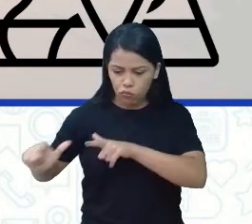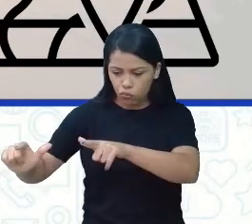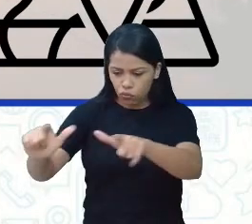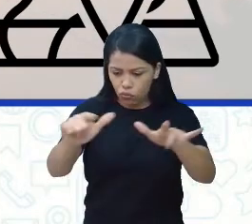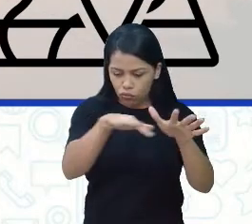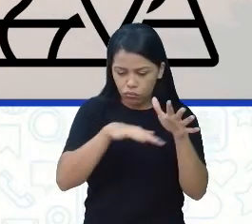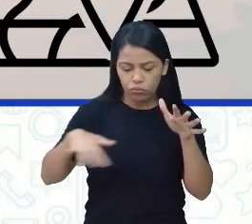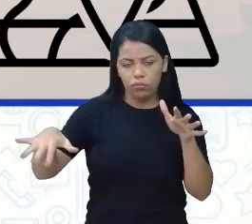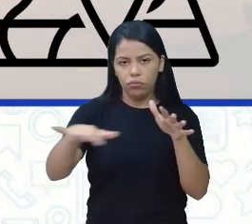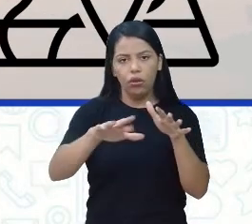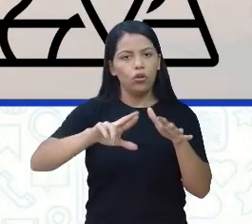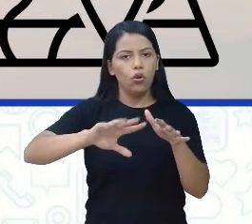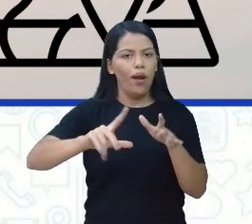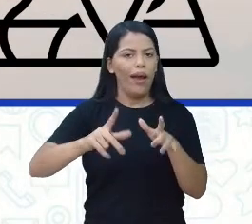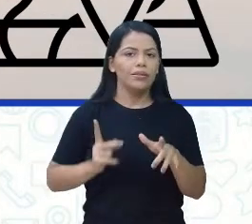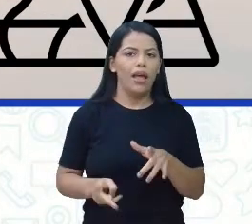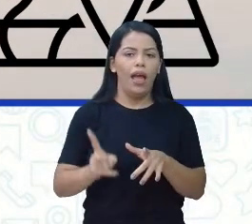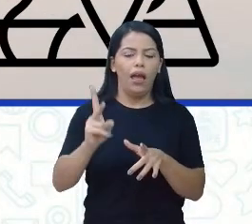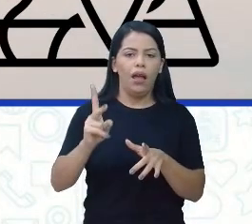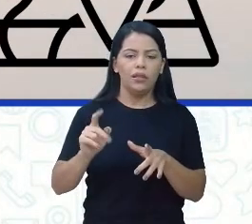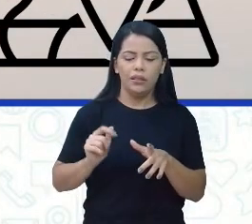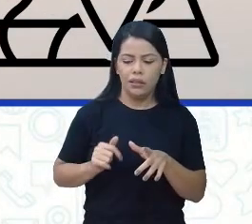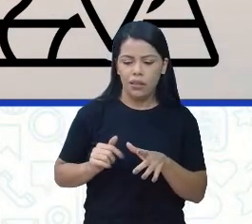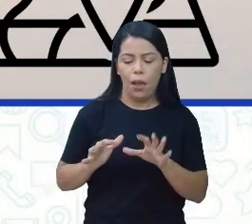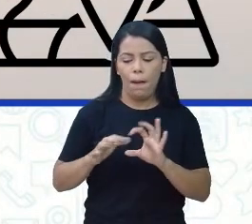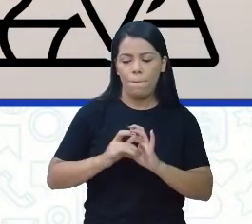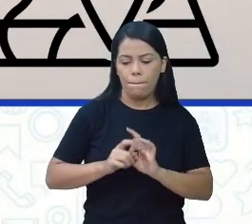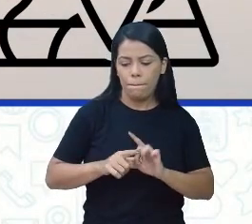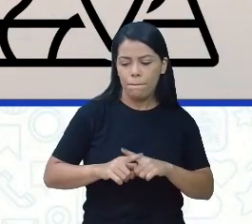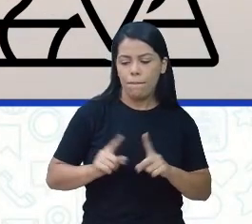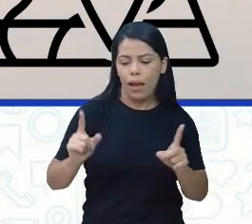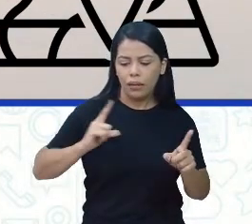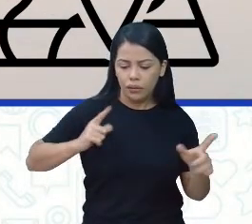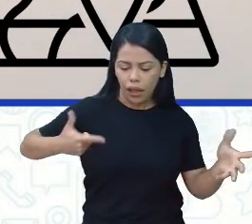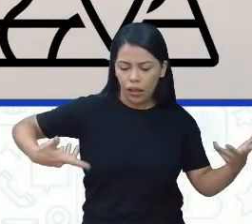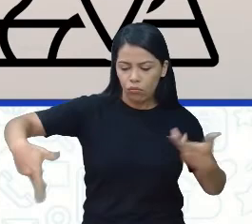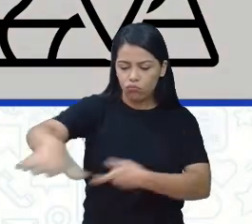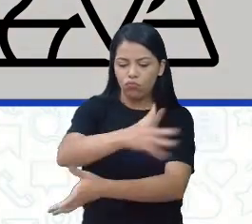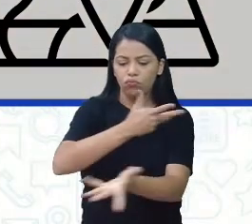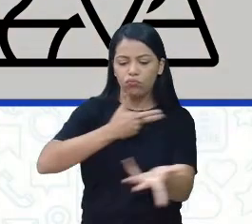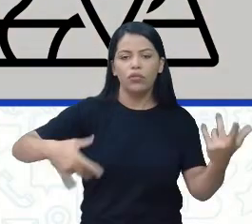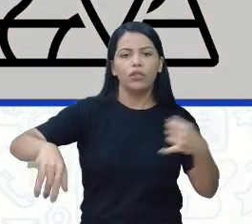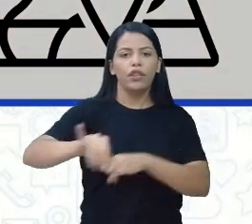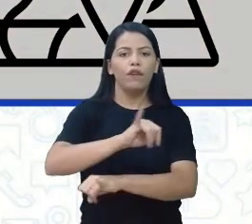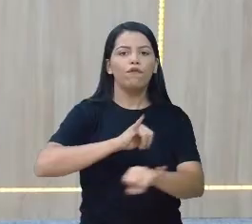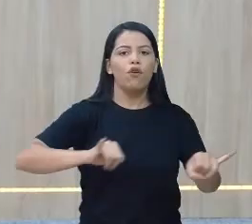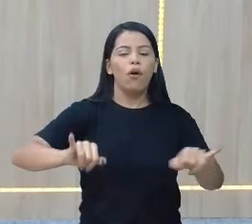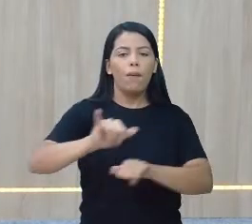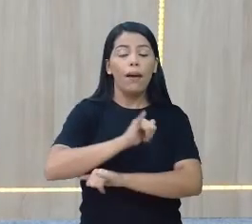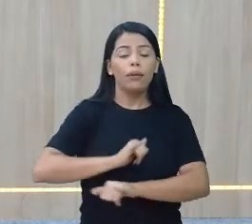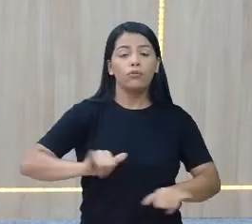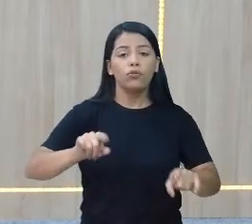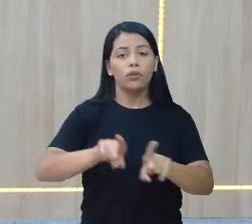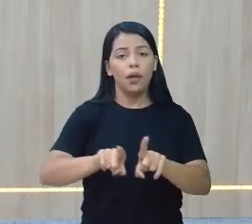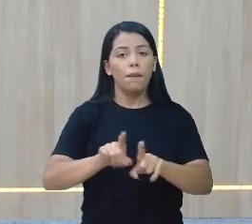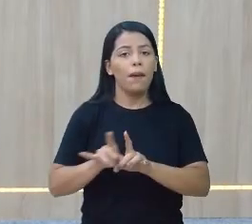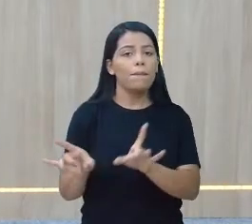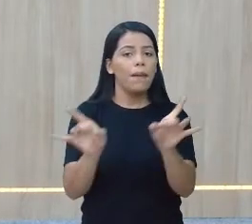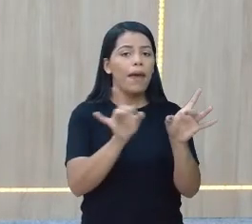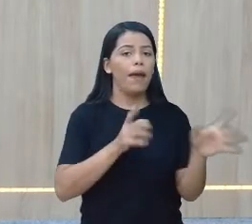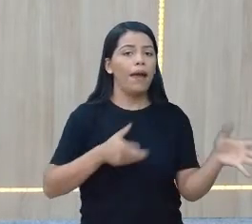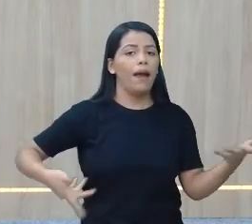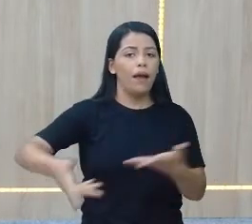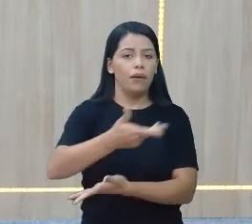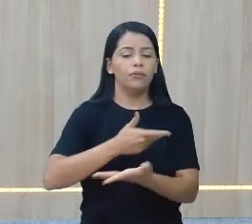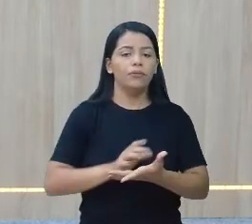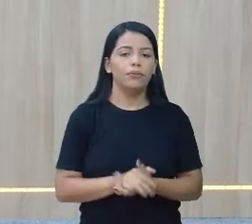não necessariamente contínuas, mas nas ligações e fluxos de informações e mercadorias. Então, o território, ele vai